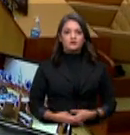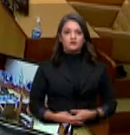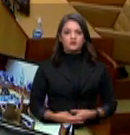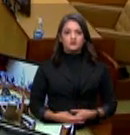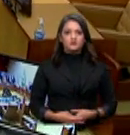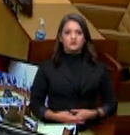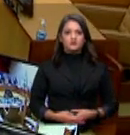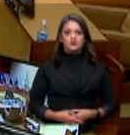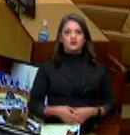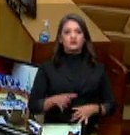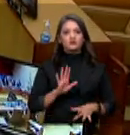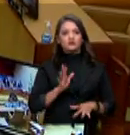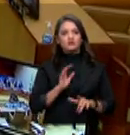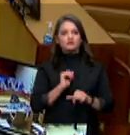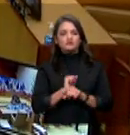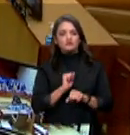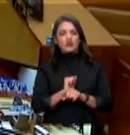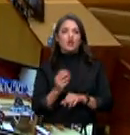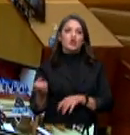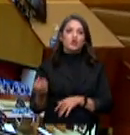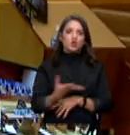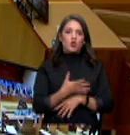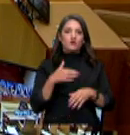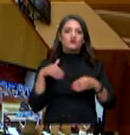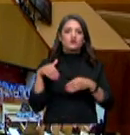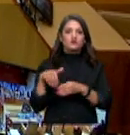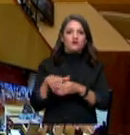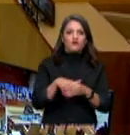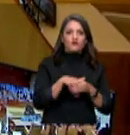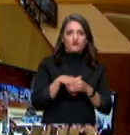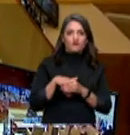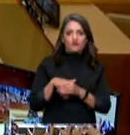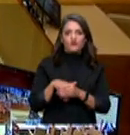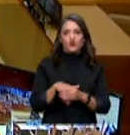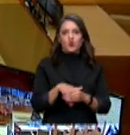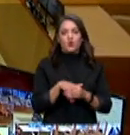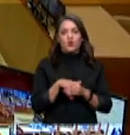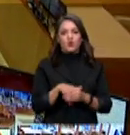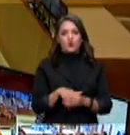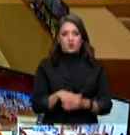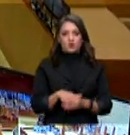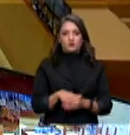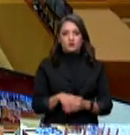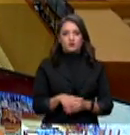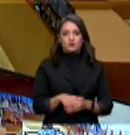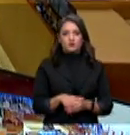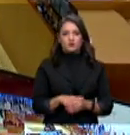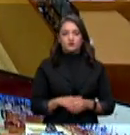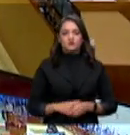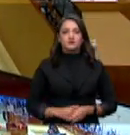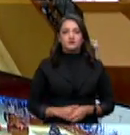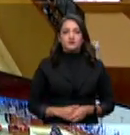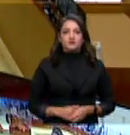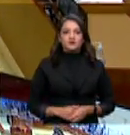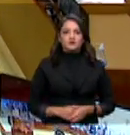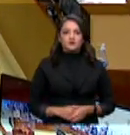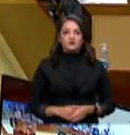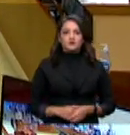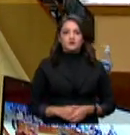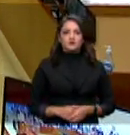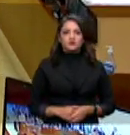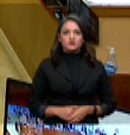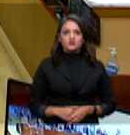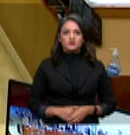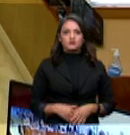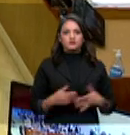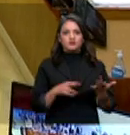de novos votos a serem apresentados aos que foram apresentados na primeira parte da sessão. E,